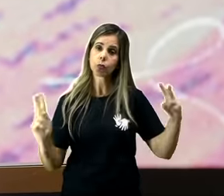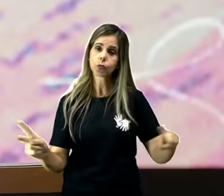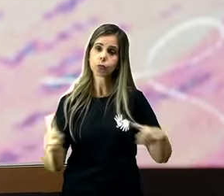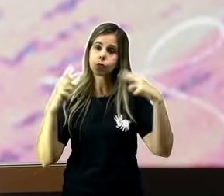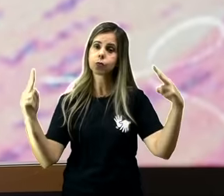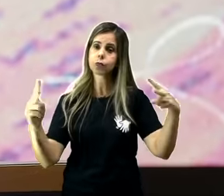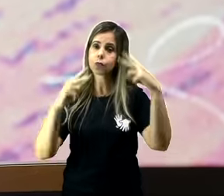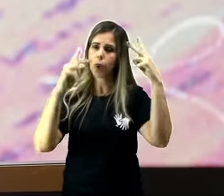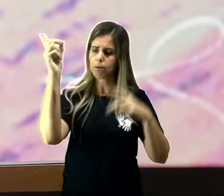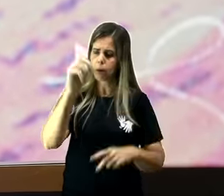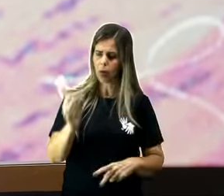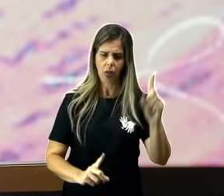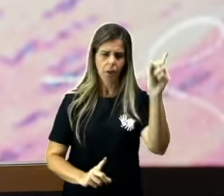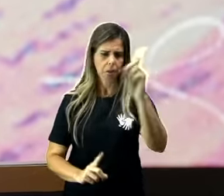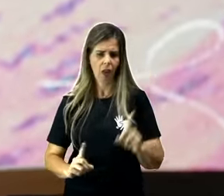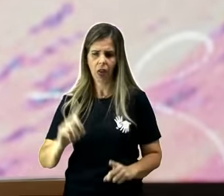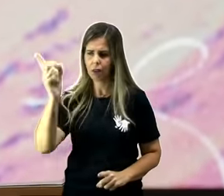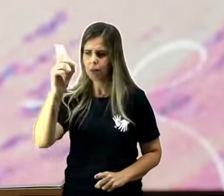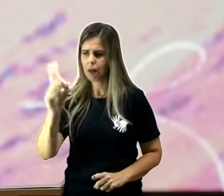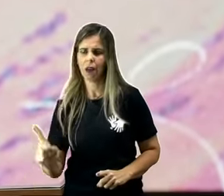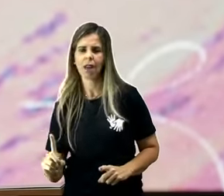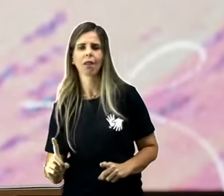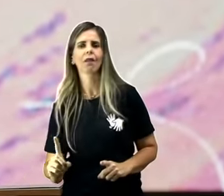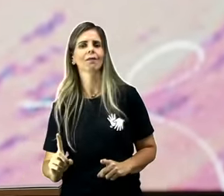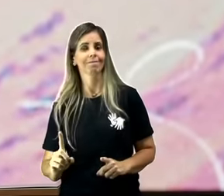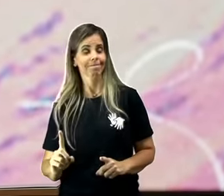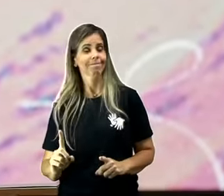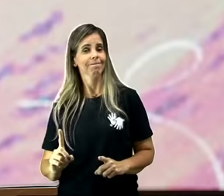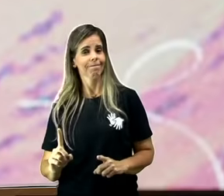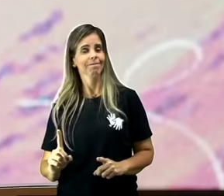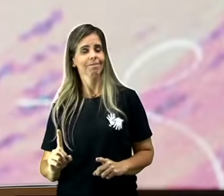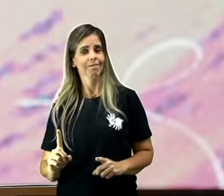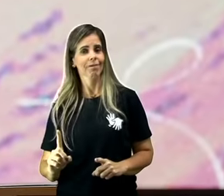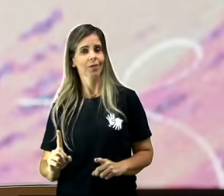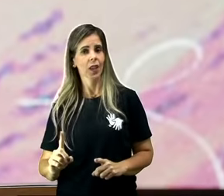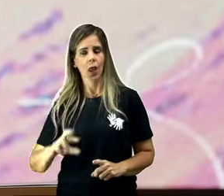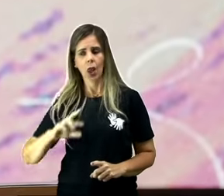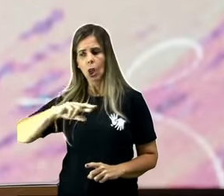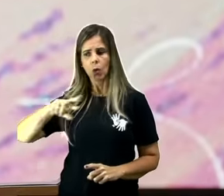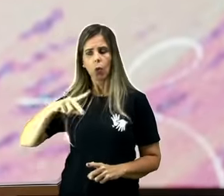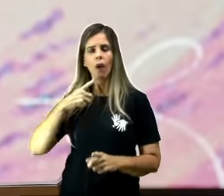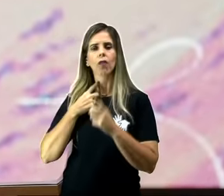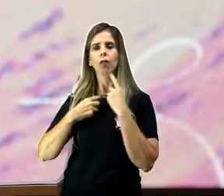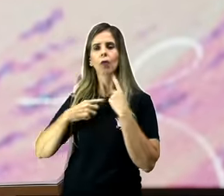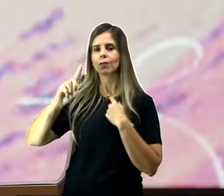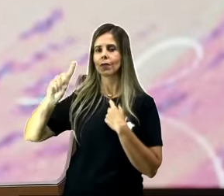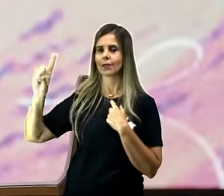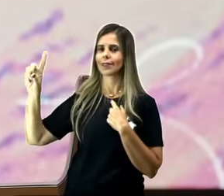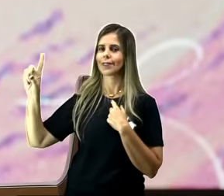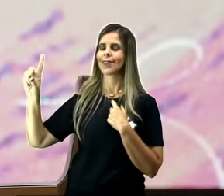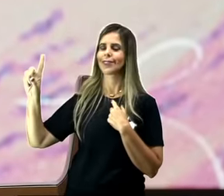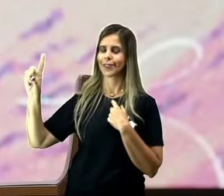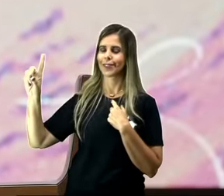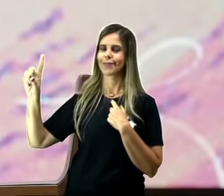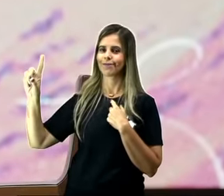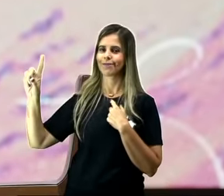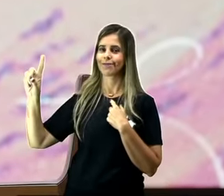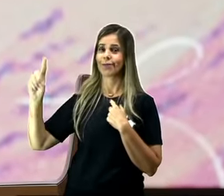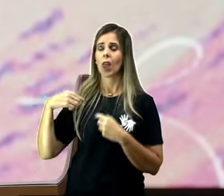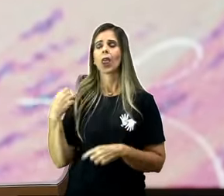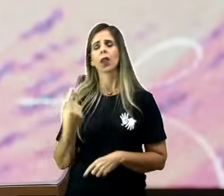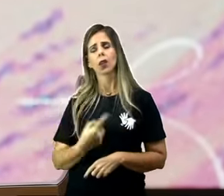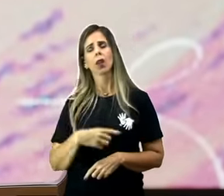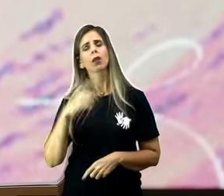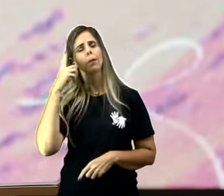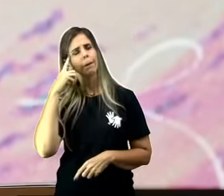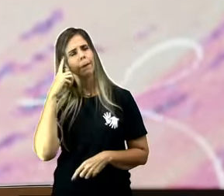Deus não enviou aquela tempestade que Jesus enfrentou. Essa tempestade não foi vontade de Deus. E durante anos a gente ficou escravo de